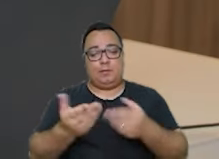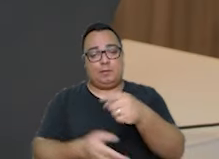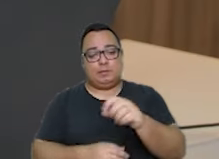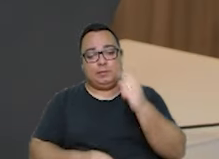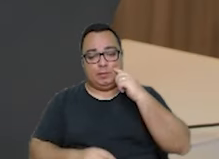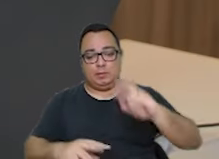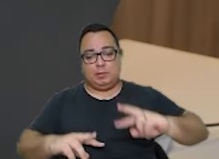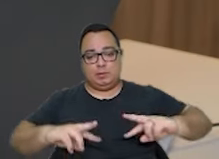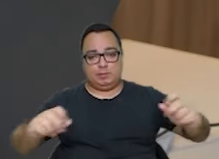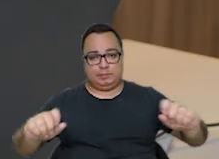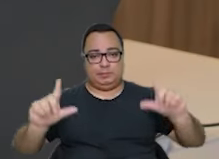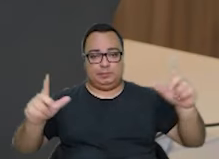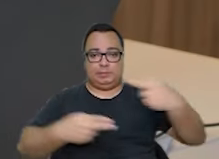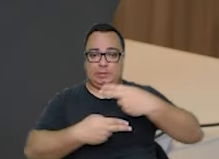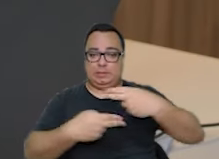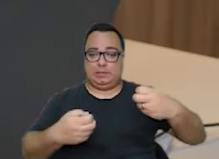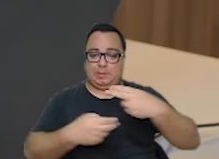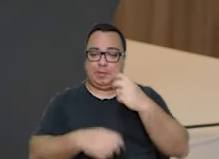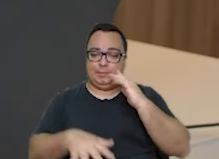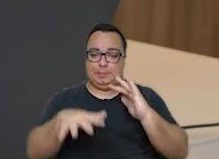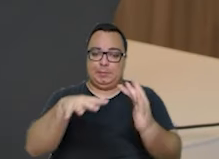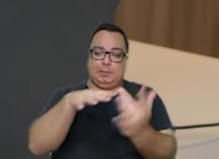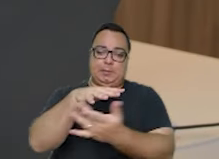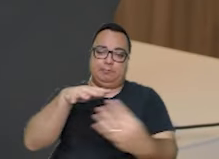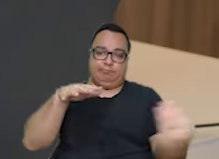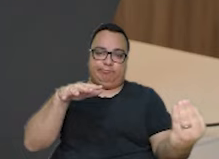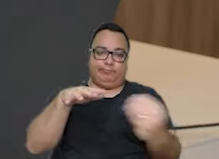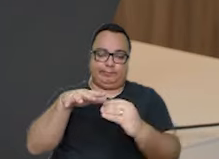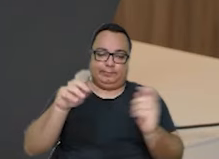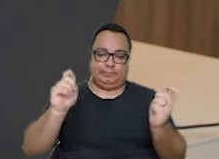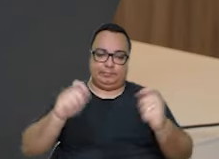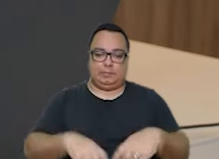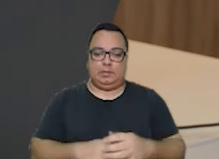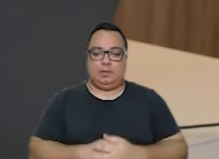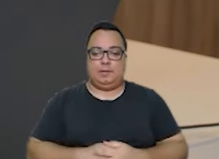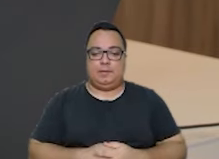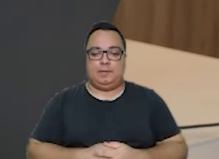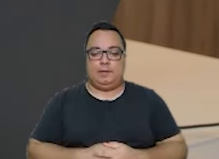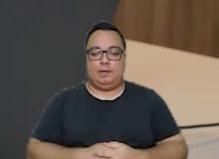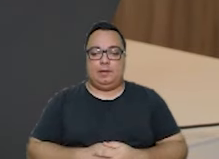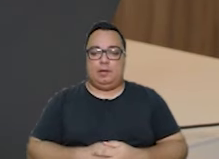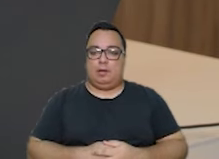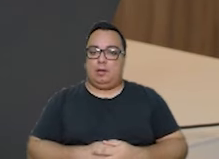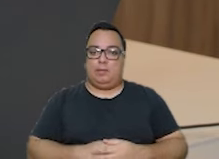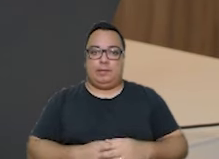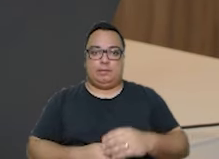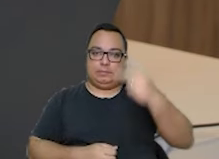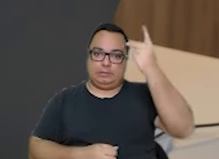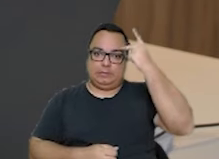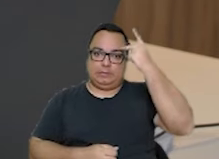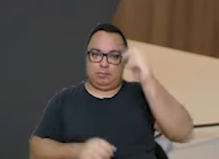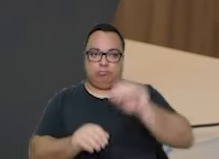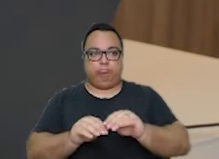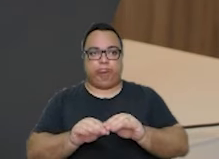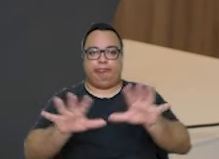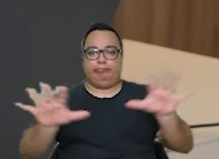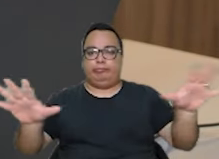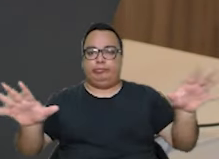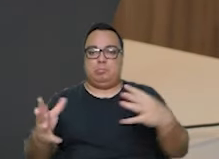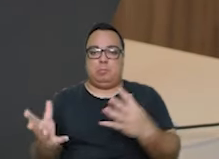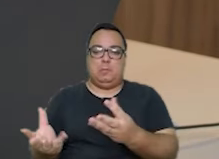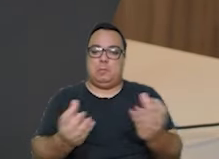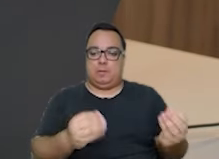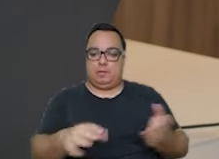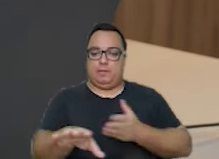pouco mais do trabalho do sebrai nas nossas redes sociais nos nossos escritórios a gente tem uma capilaridade enorme aqui no Estado de São Paulo